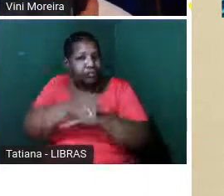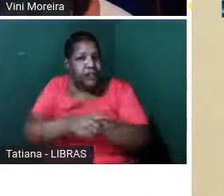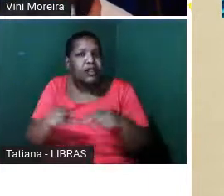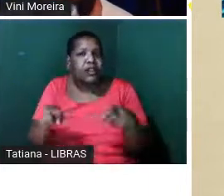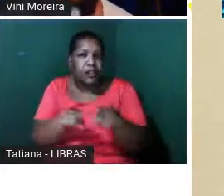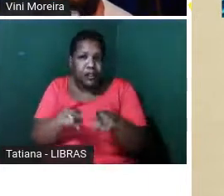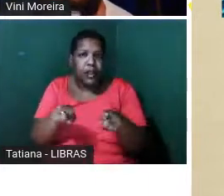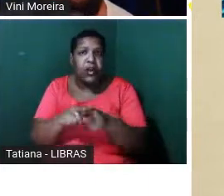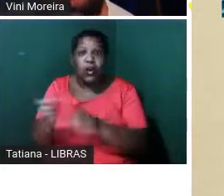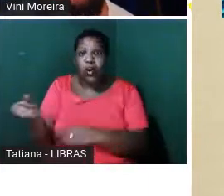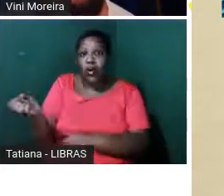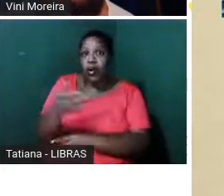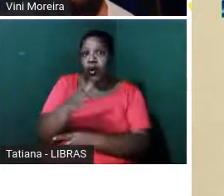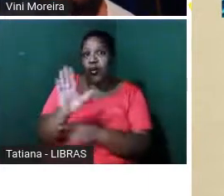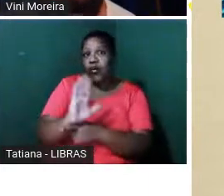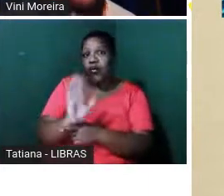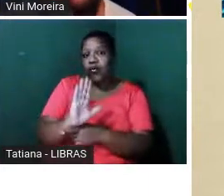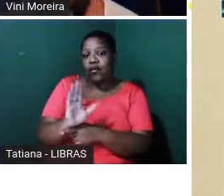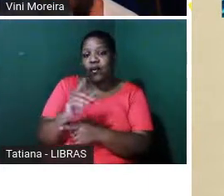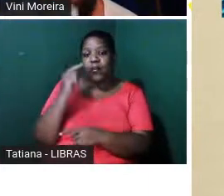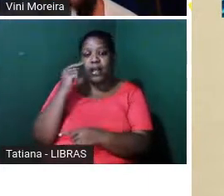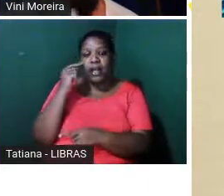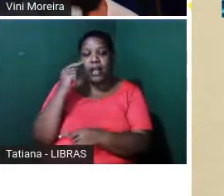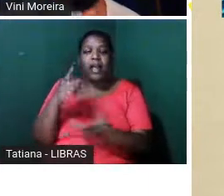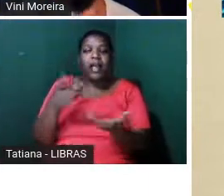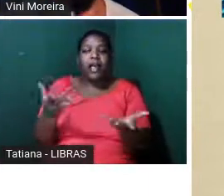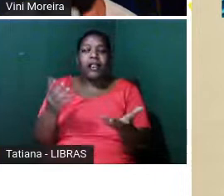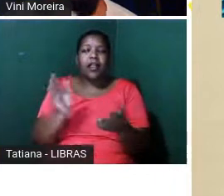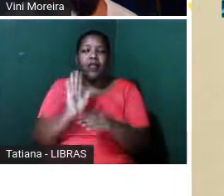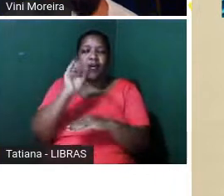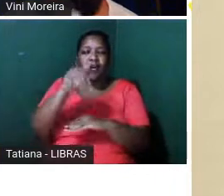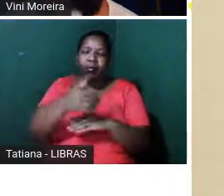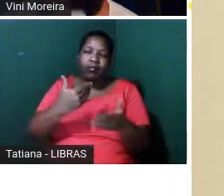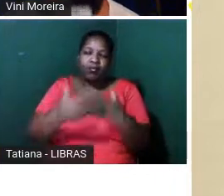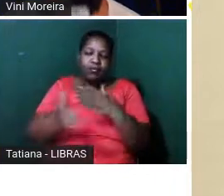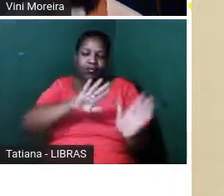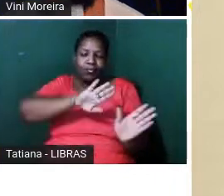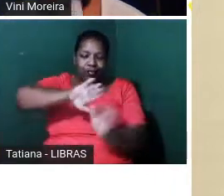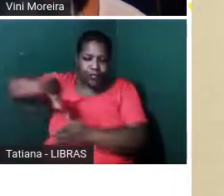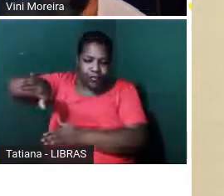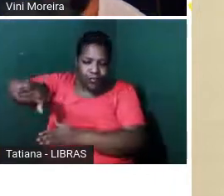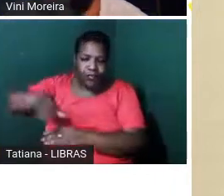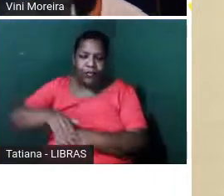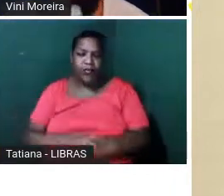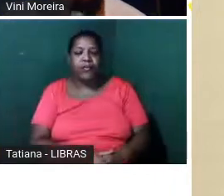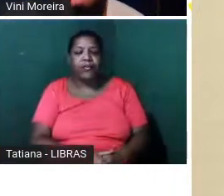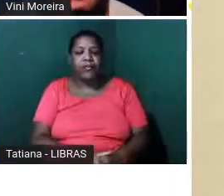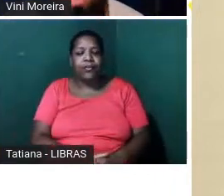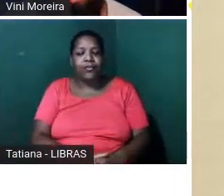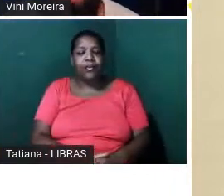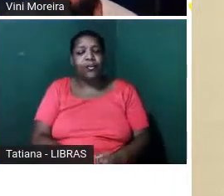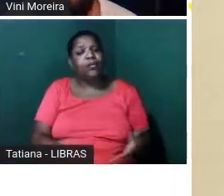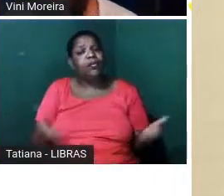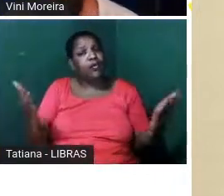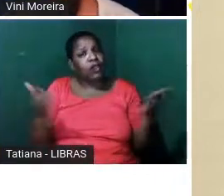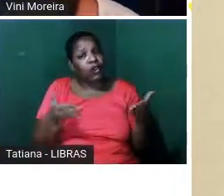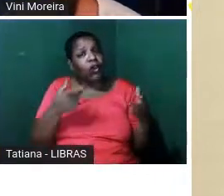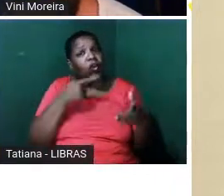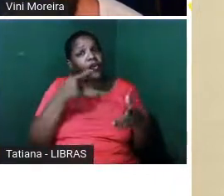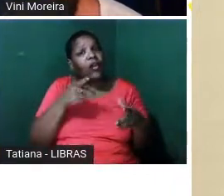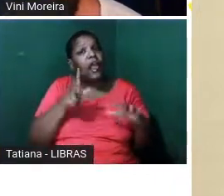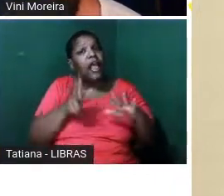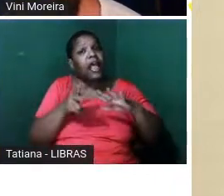o novo filme do Alê Abreu aqui embaixo Mas um pouco introdução que isso interessa agora hoje já falar de edição